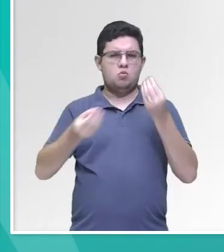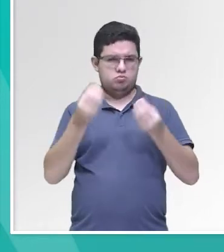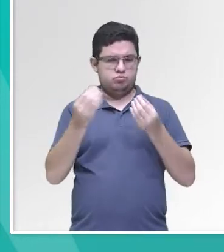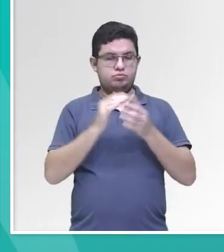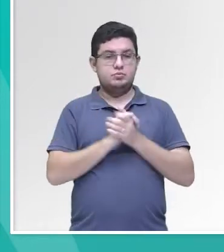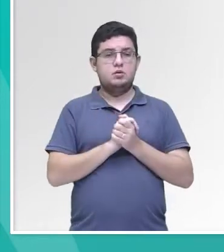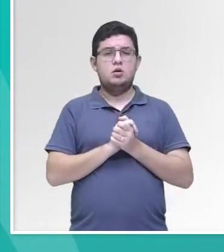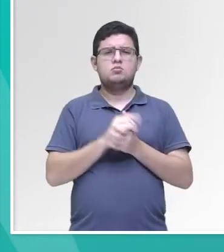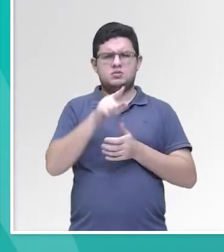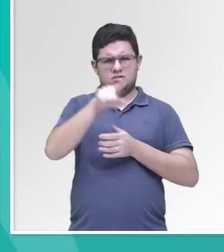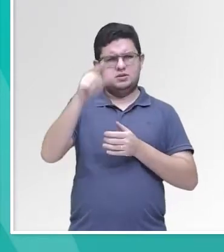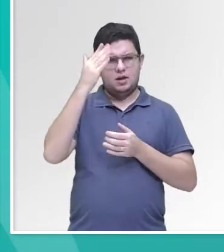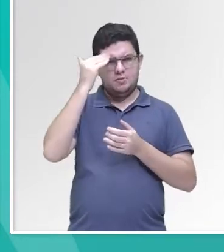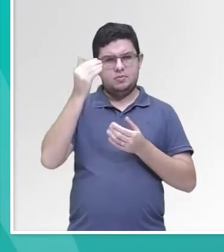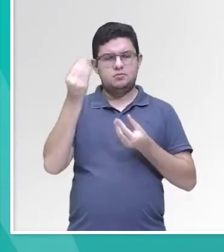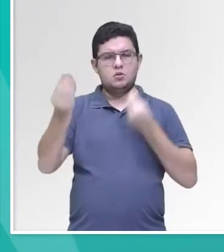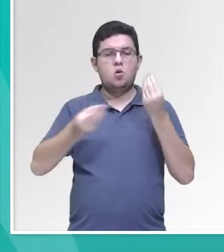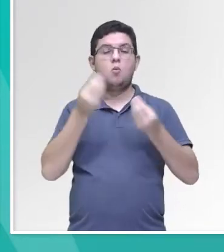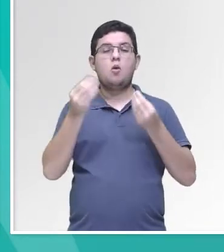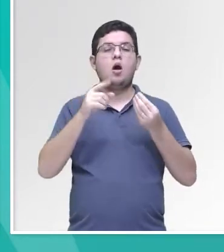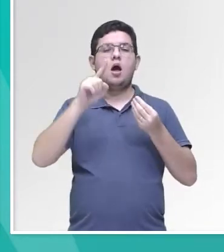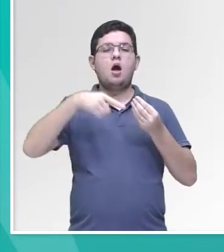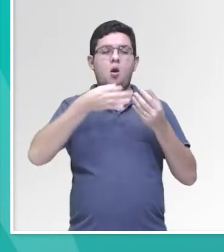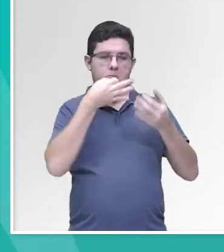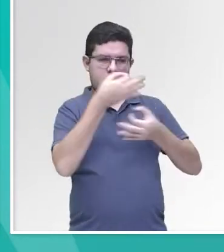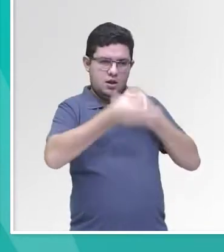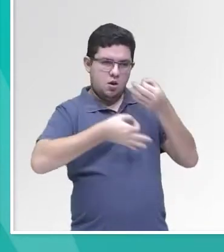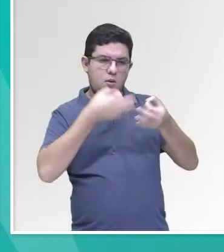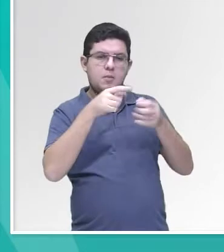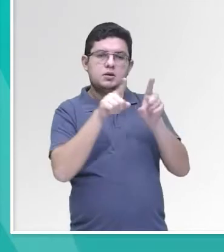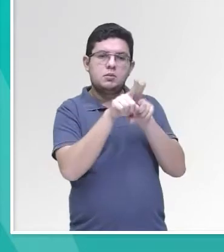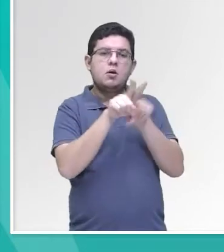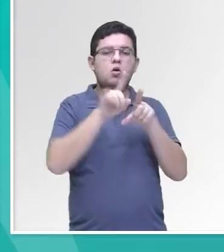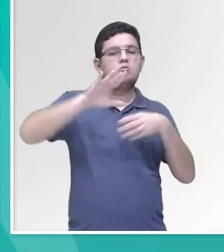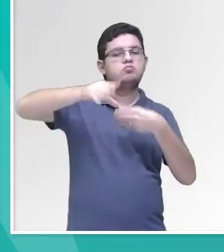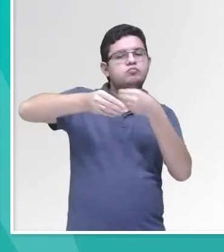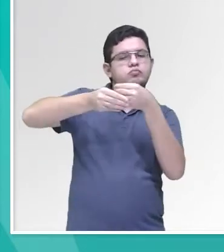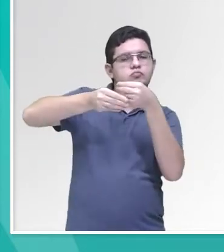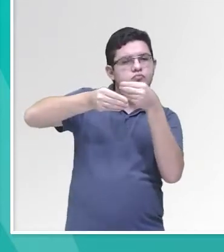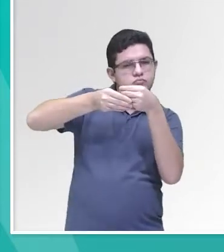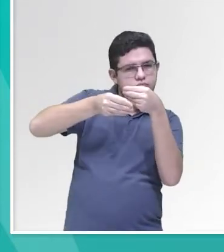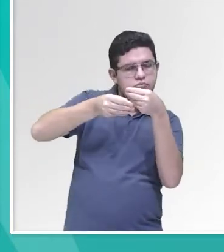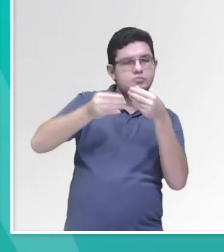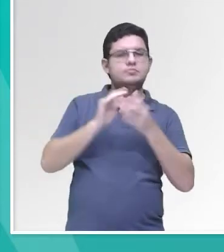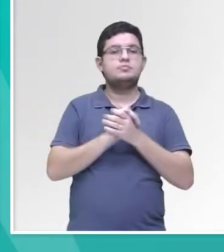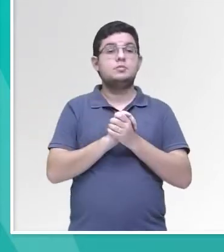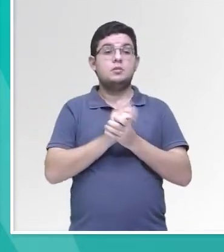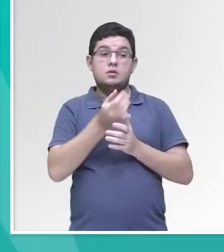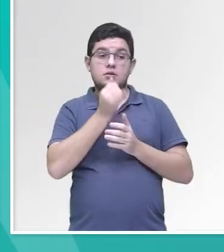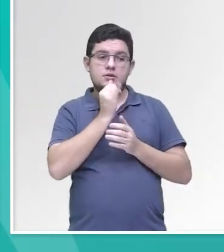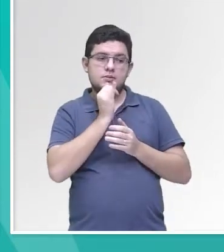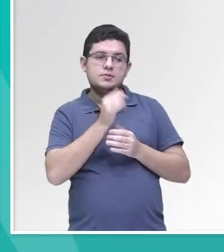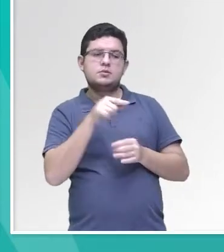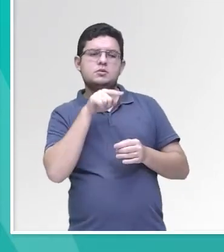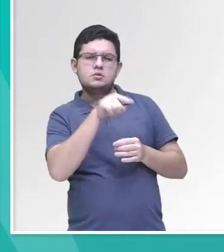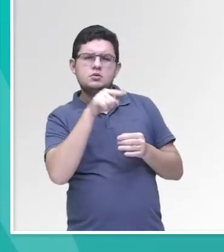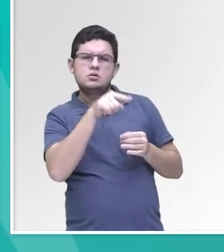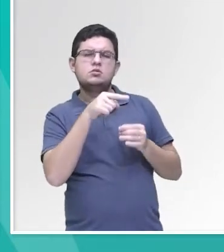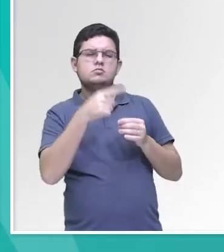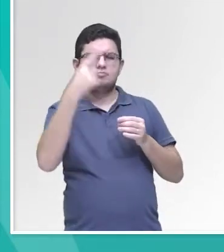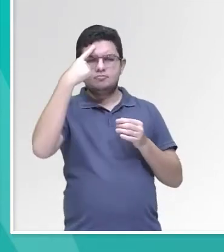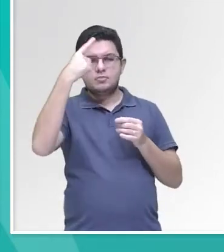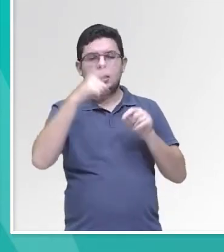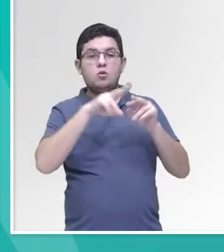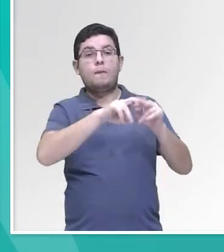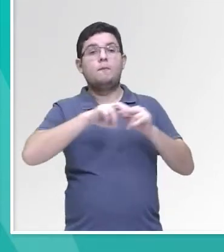é sustentar a opinião, é dizer para as pessoas por que eu penso desta maneira. Olha,